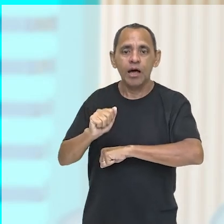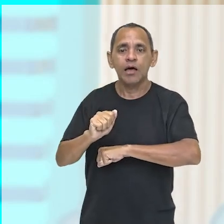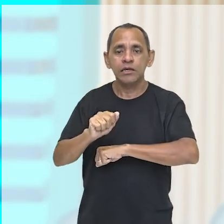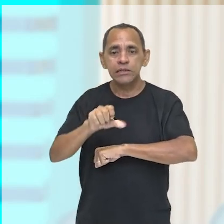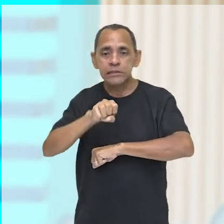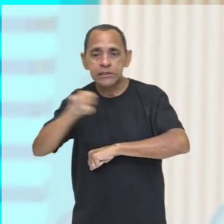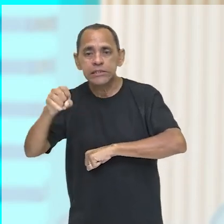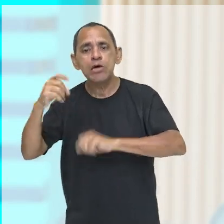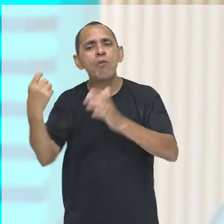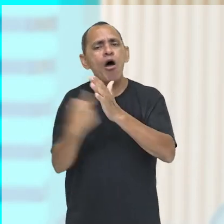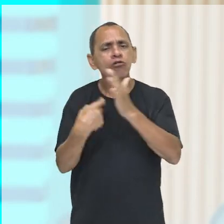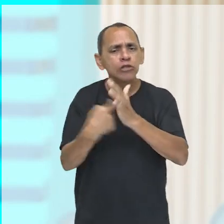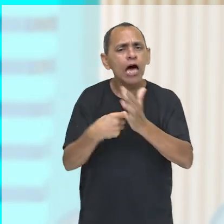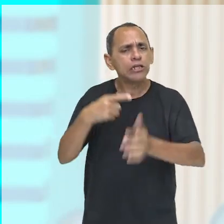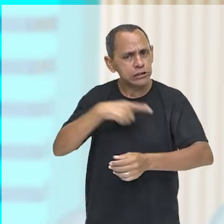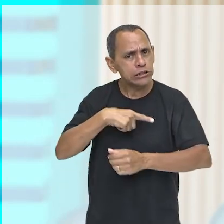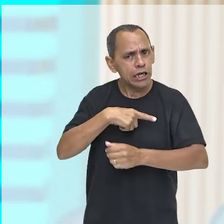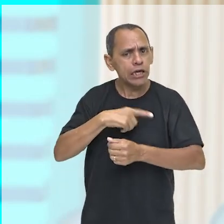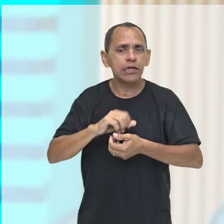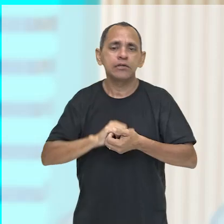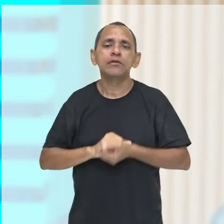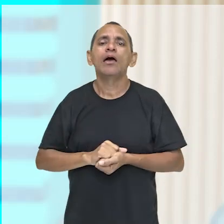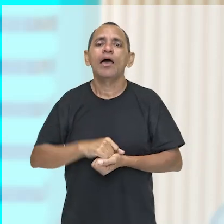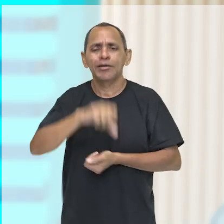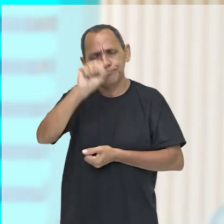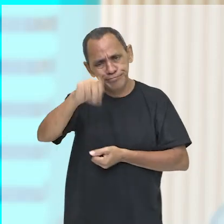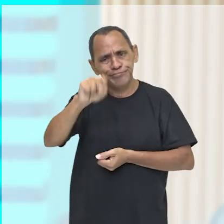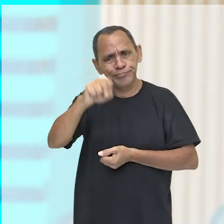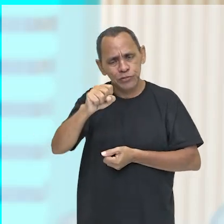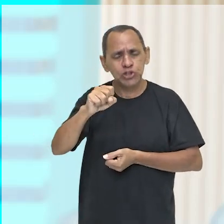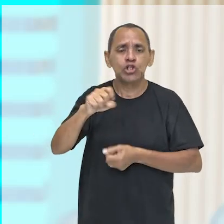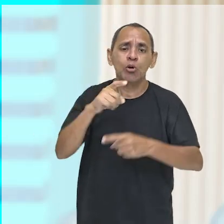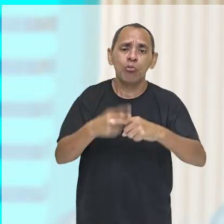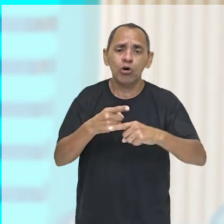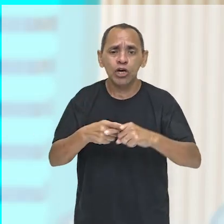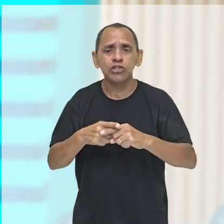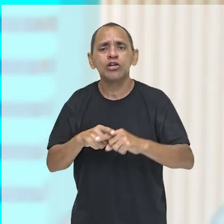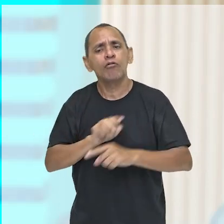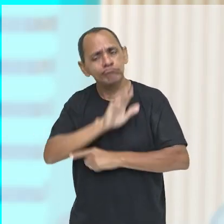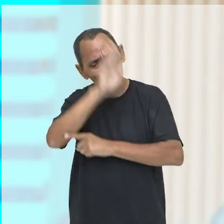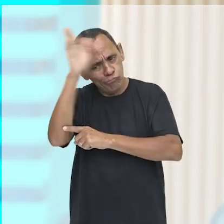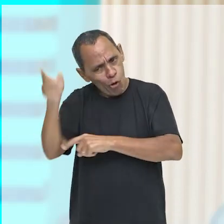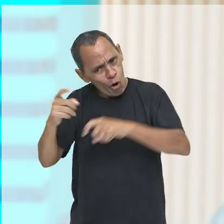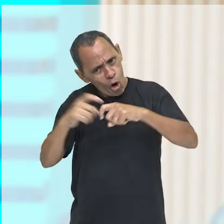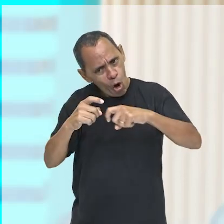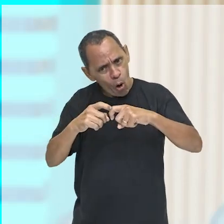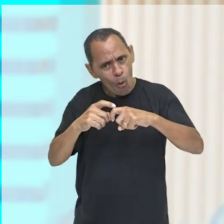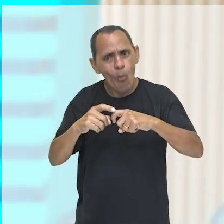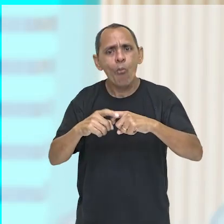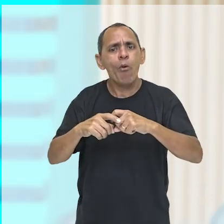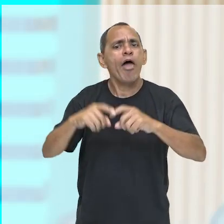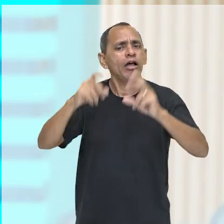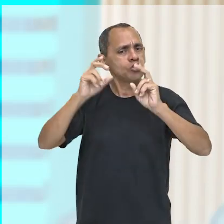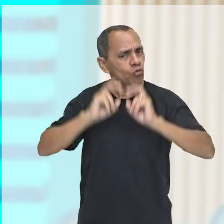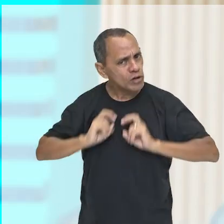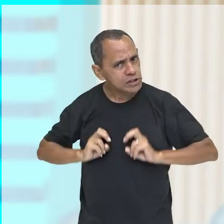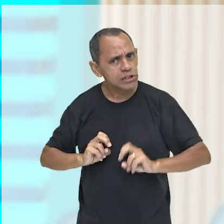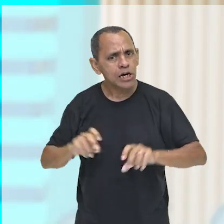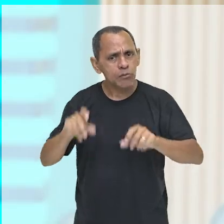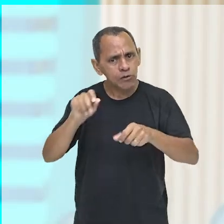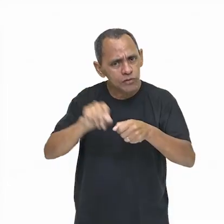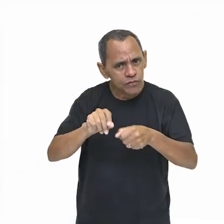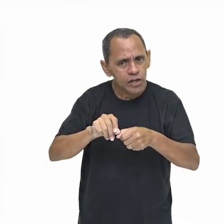é porque já houve um diagnóstico ali, né? Você já passou por um médico e ele diagnosticou que você está com